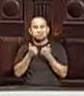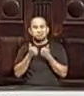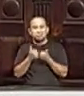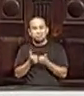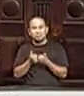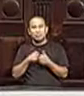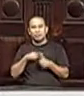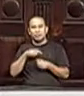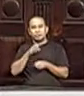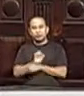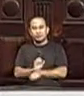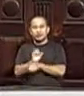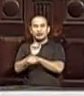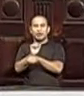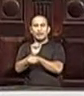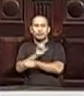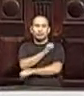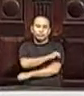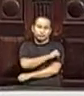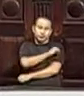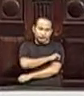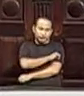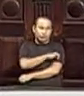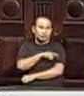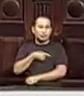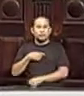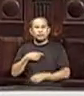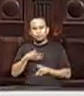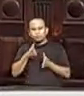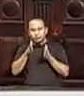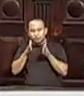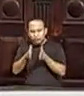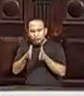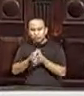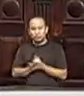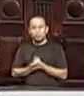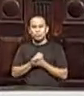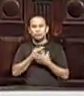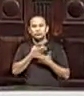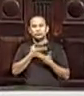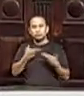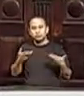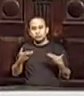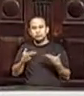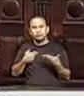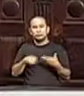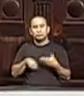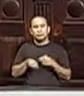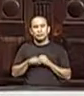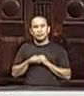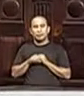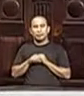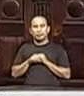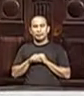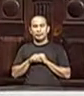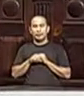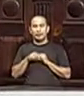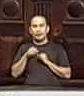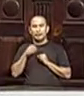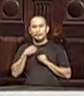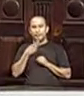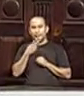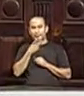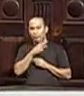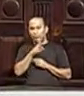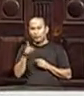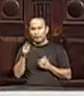temas do Estado do Rio de Janeiro, com um foco específico na questão da sonegação de tributos